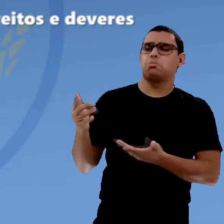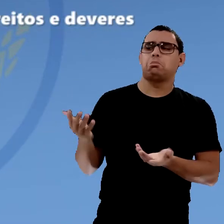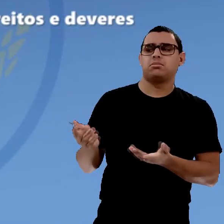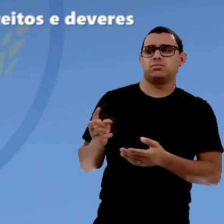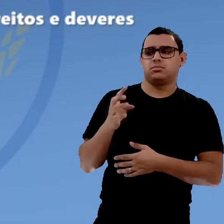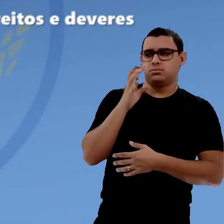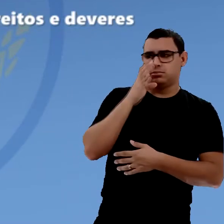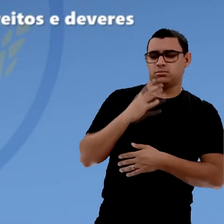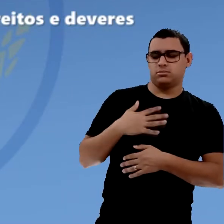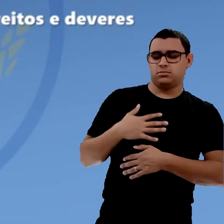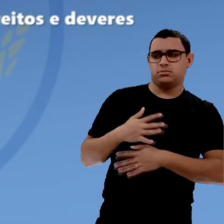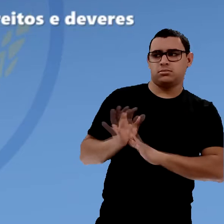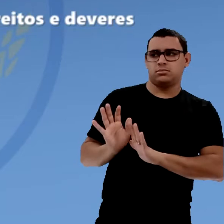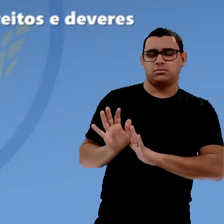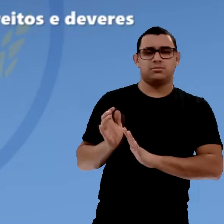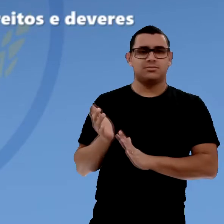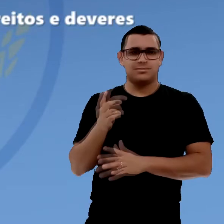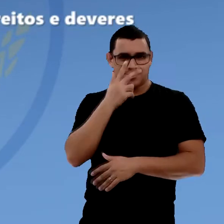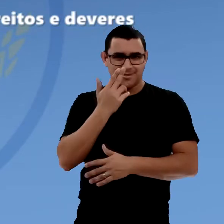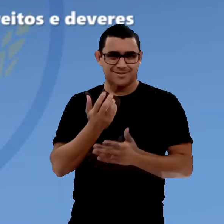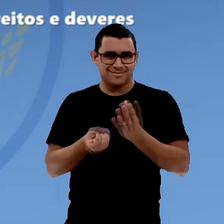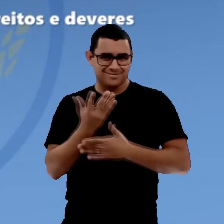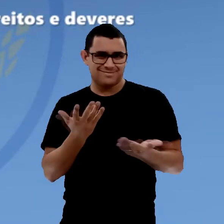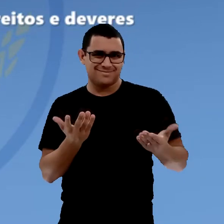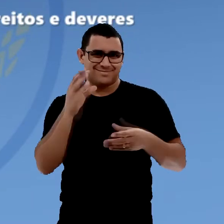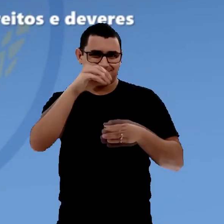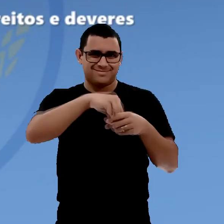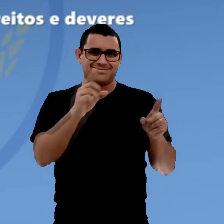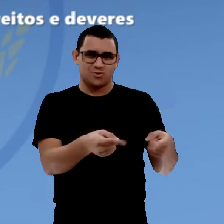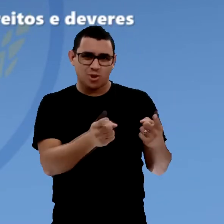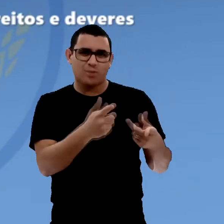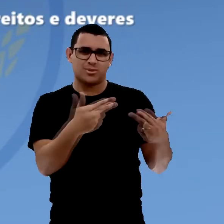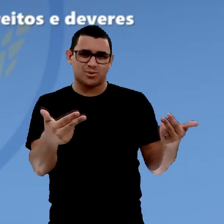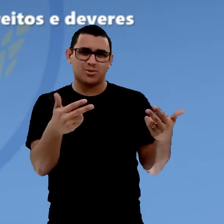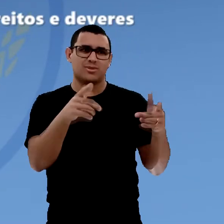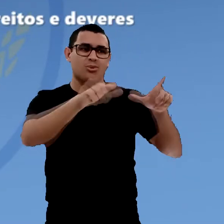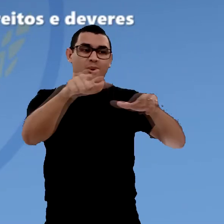indivíduos têm. Em sociedades em que a hierarquia